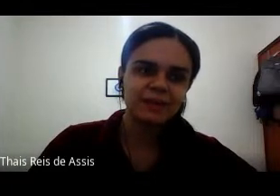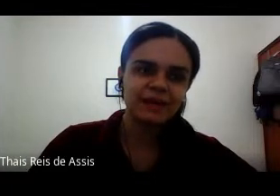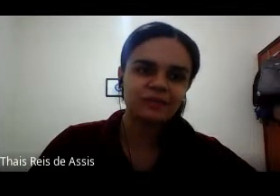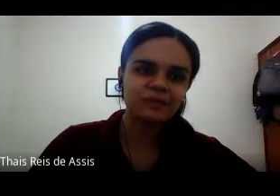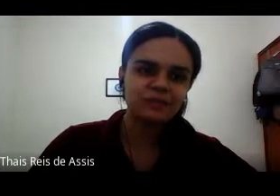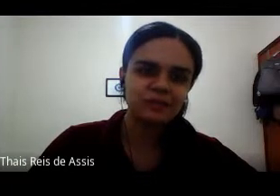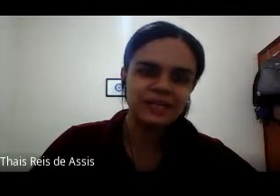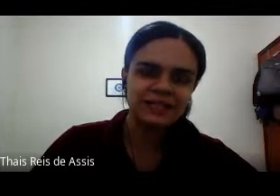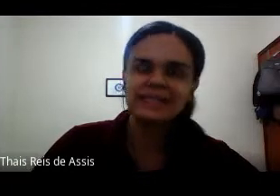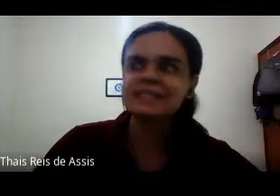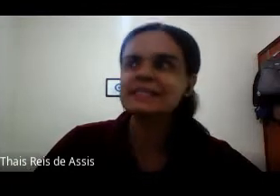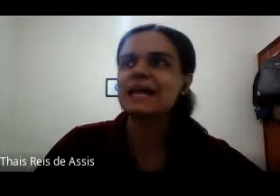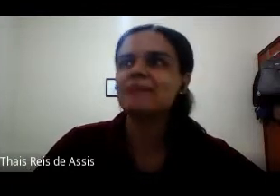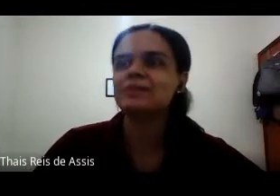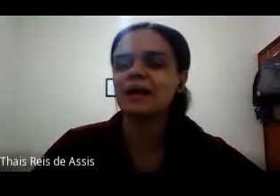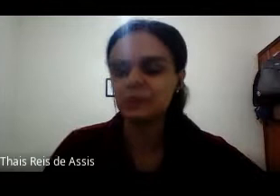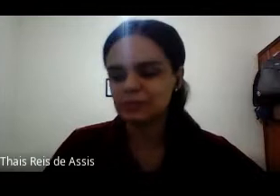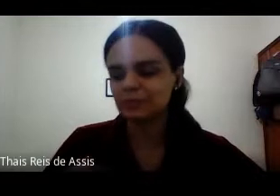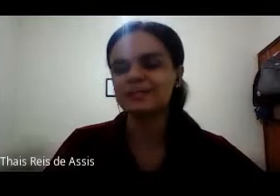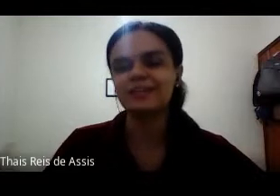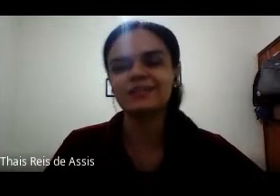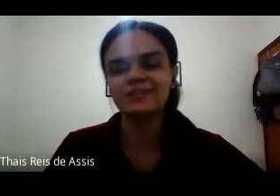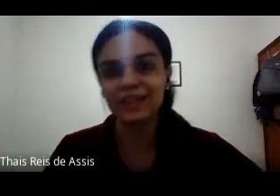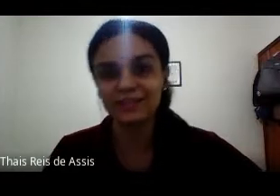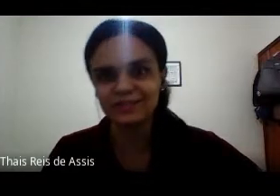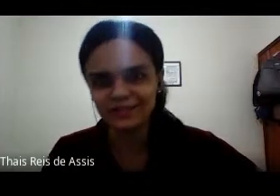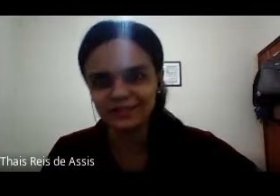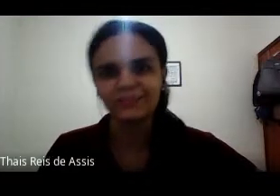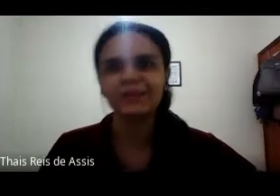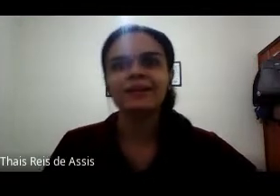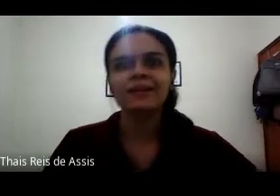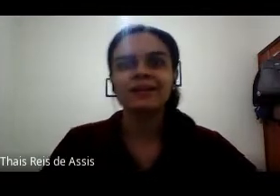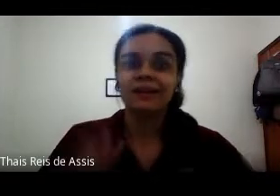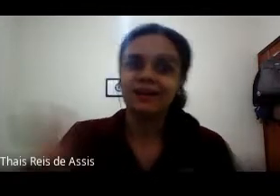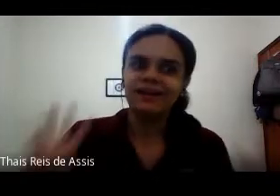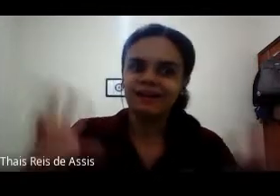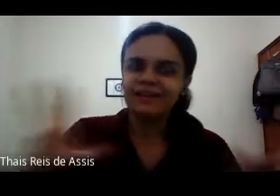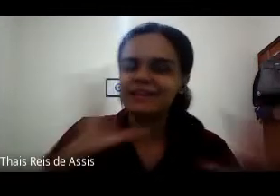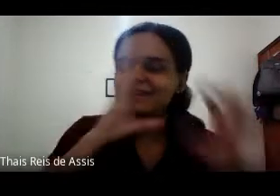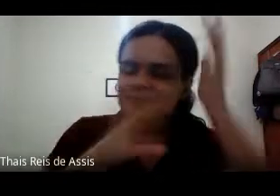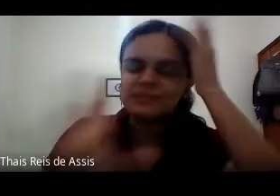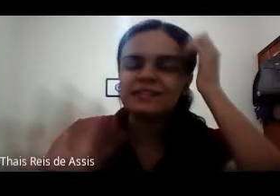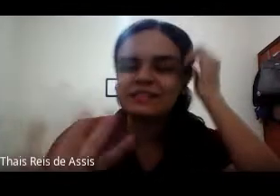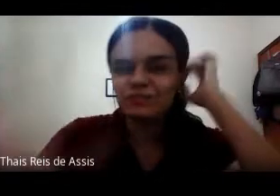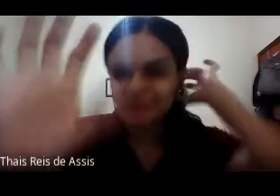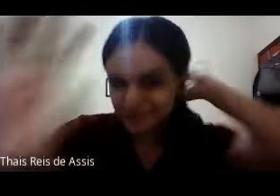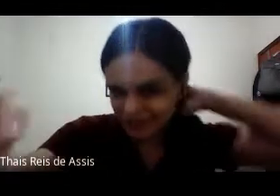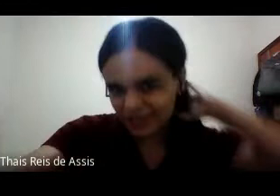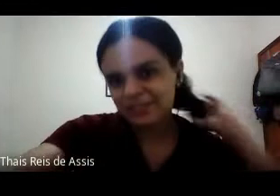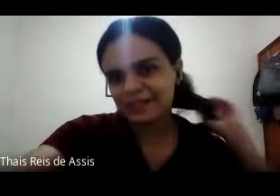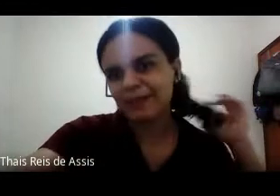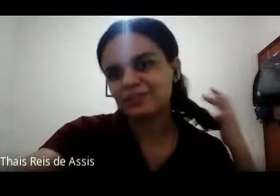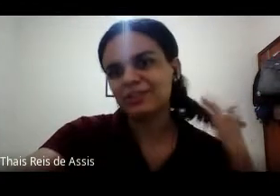filme tem uma parte que o professor ele tem que ensinar para os alunos os presidentes dos Estados Unidos. Nessa aí, vocês assistem o filme, vocês vão